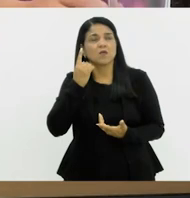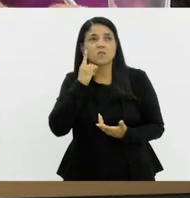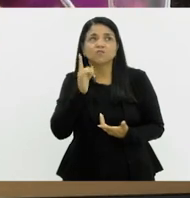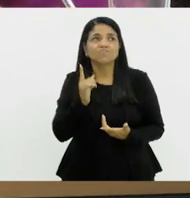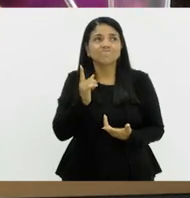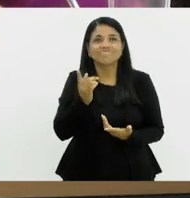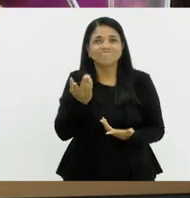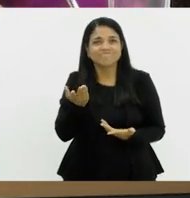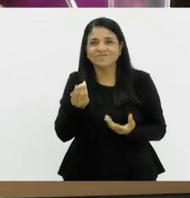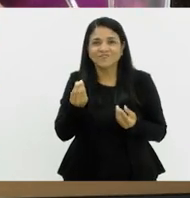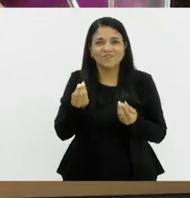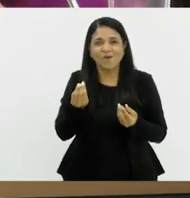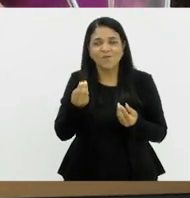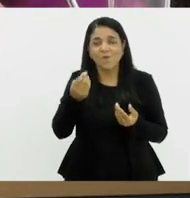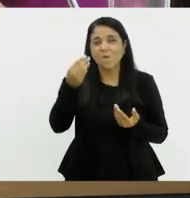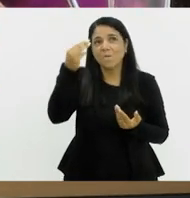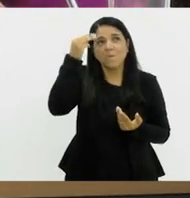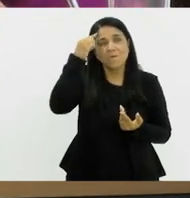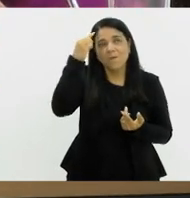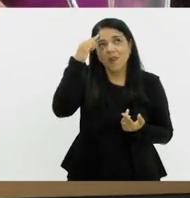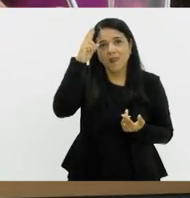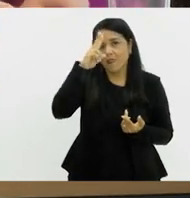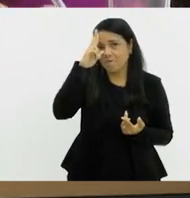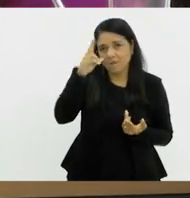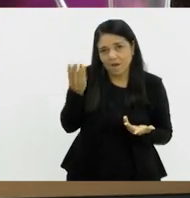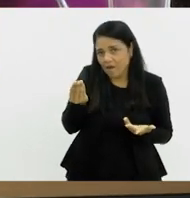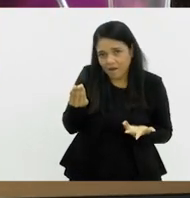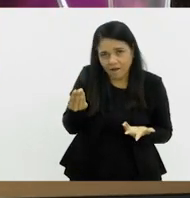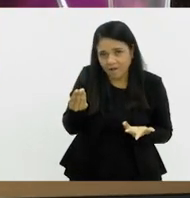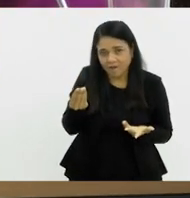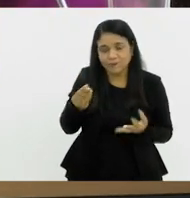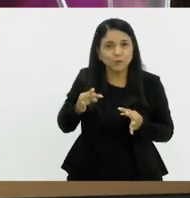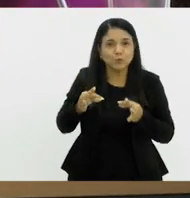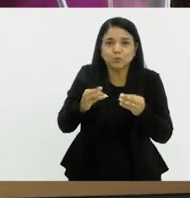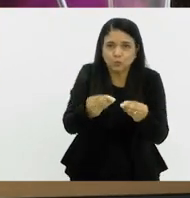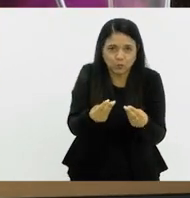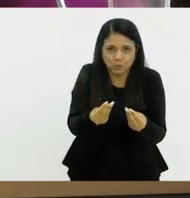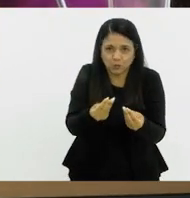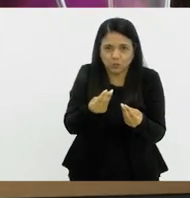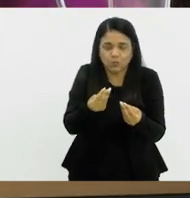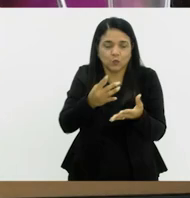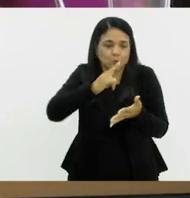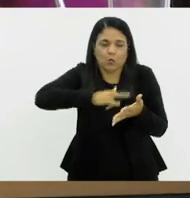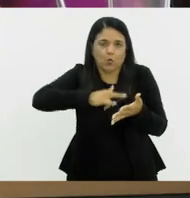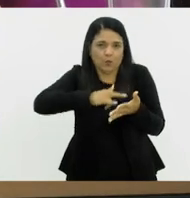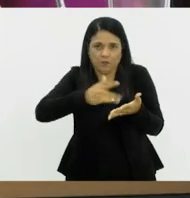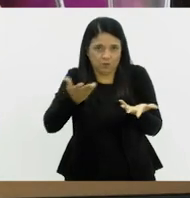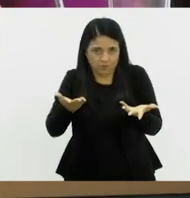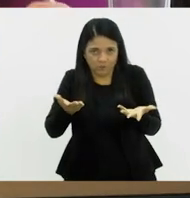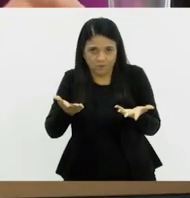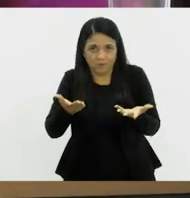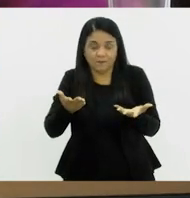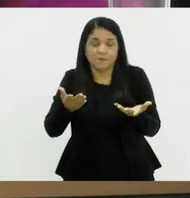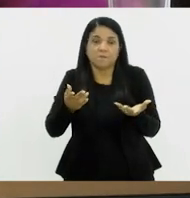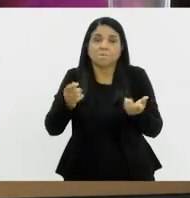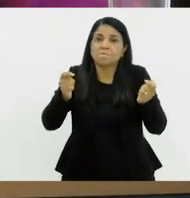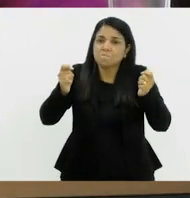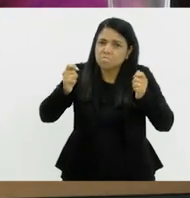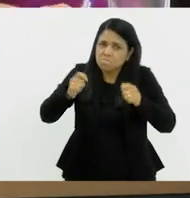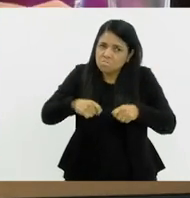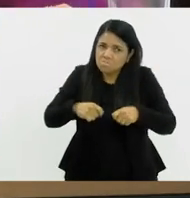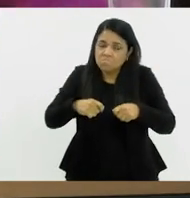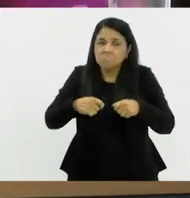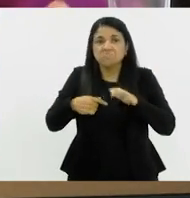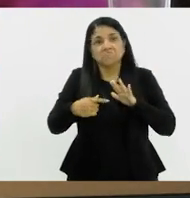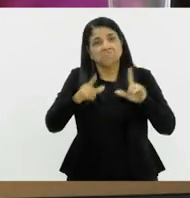nem tenho como memória para lembrar exatamente de tudo, né? Como eu não sabia exatamente, poderia até ter trazido